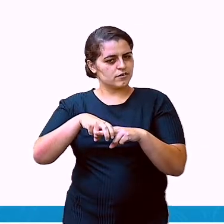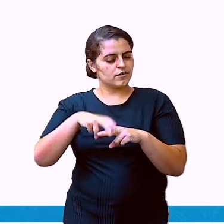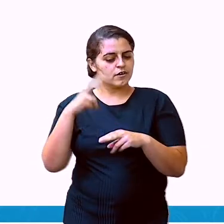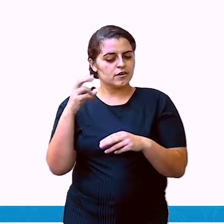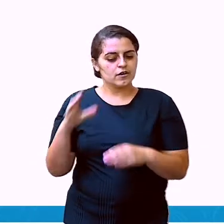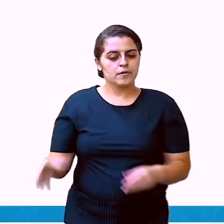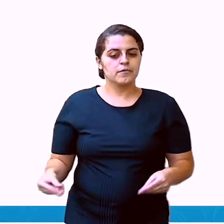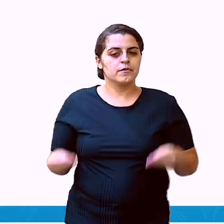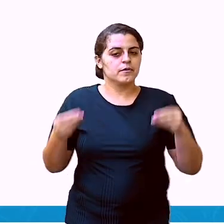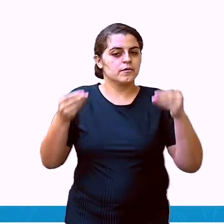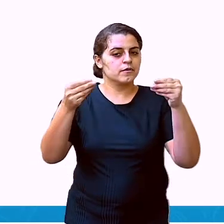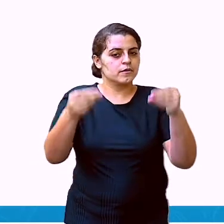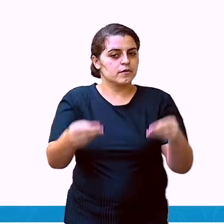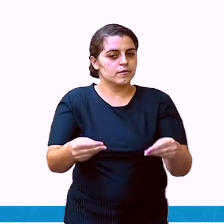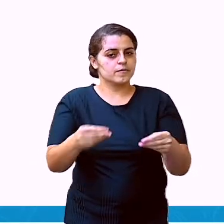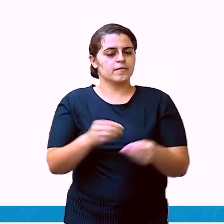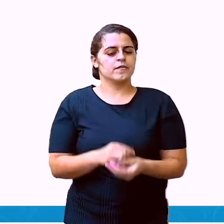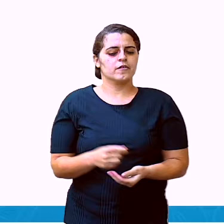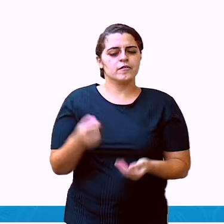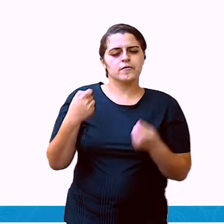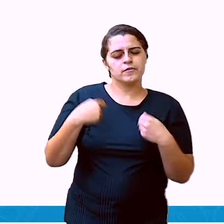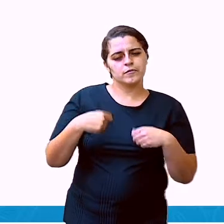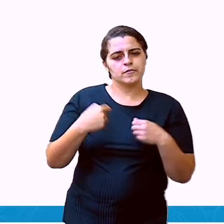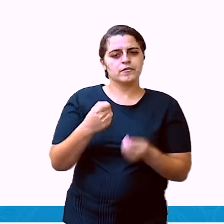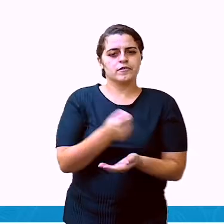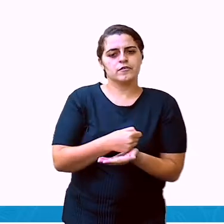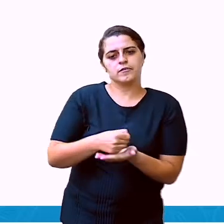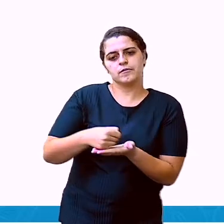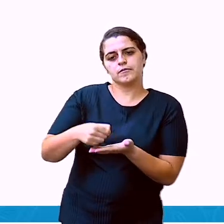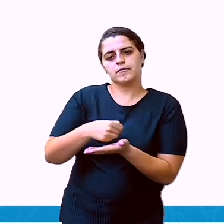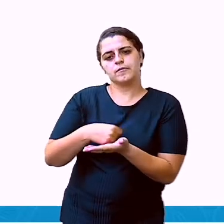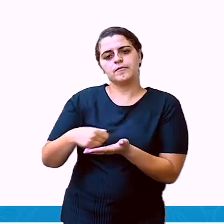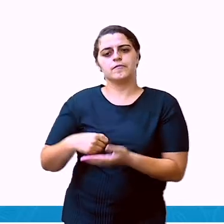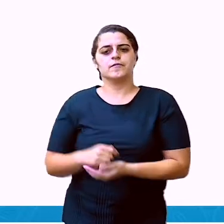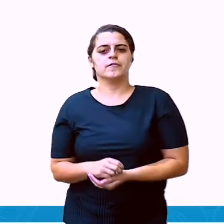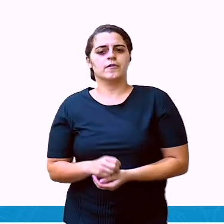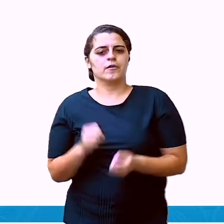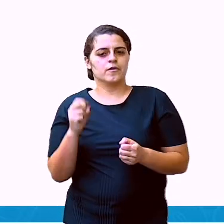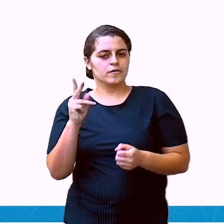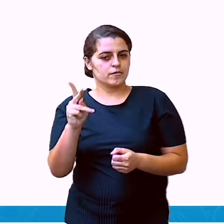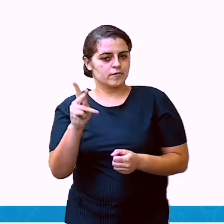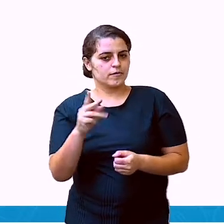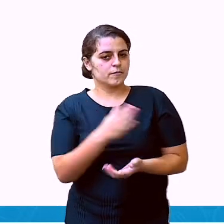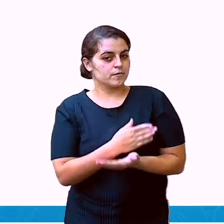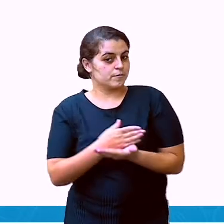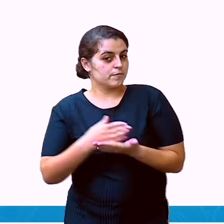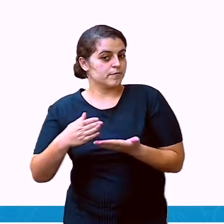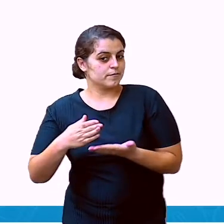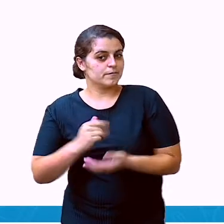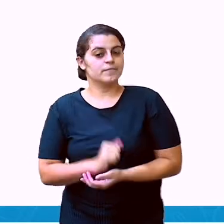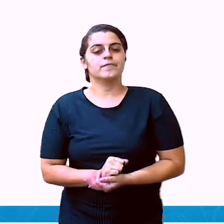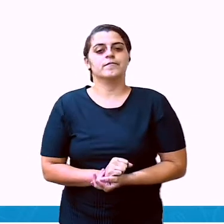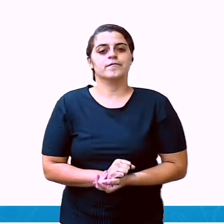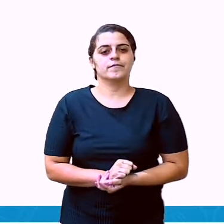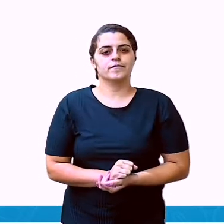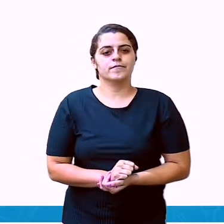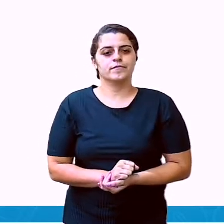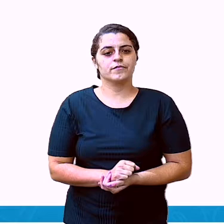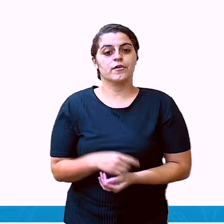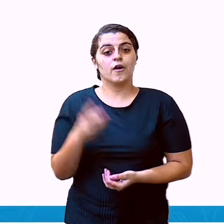e apoiar o seu caderno, caso você precise escrever. Combinado? Vamos começar a aula?